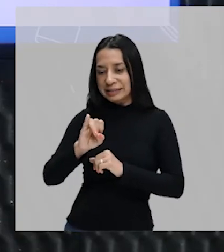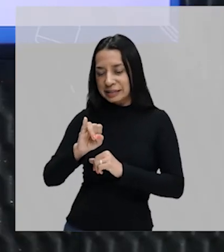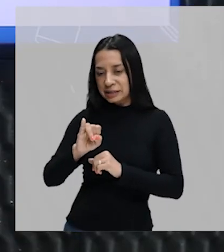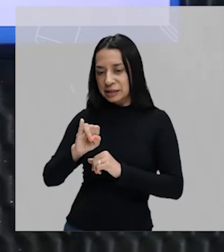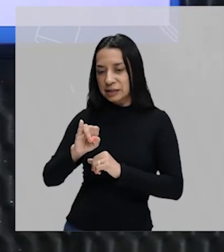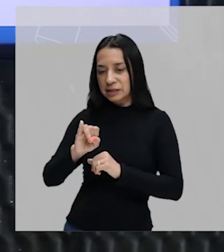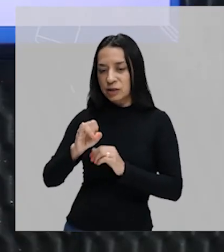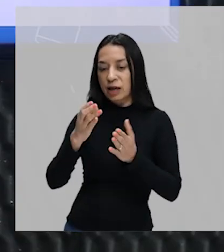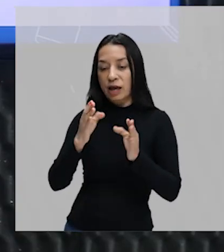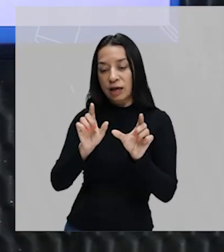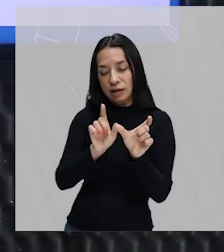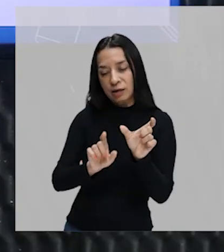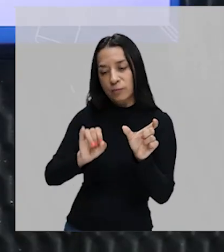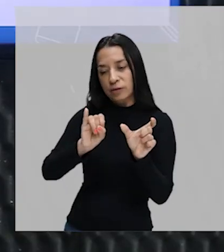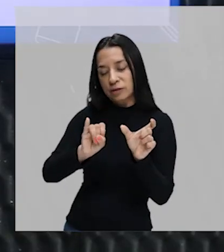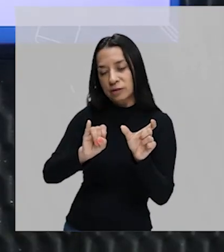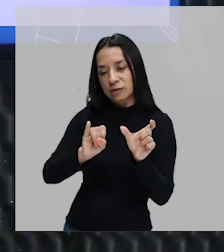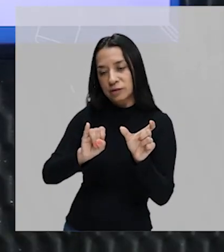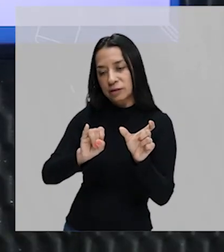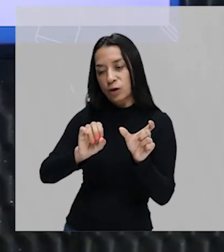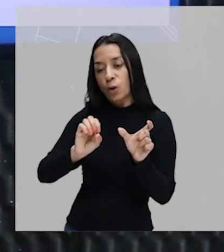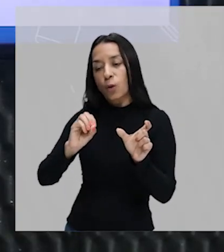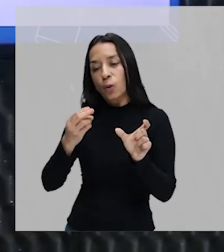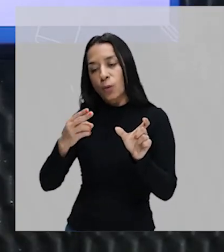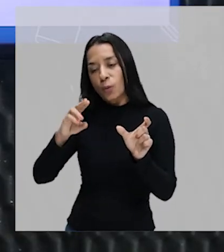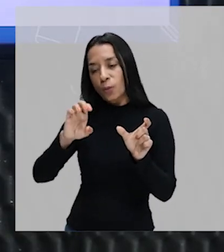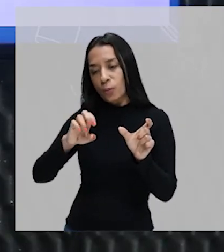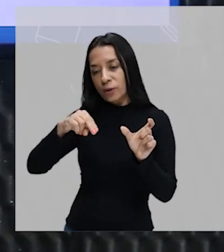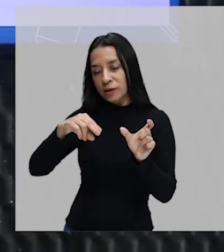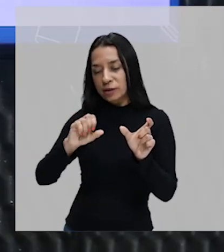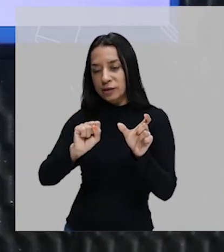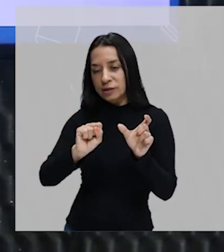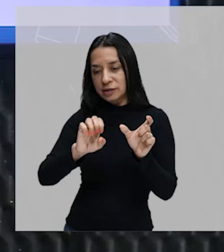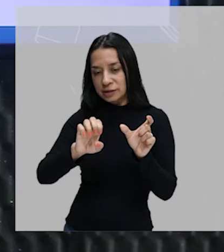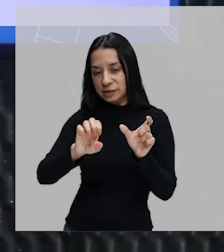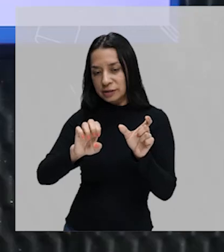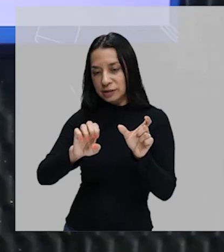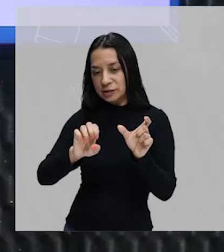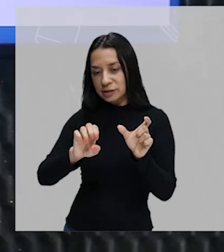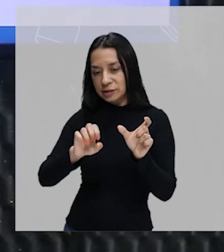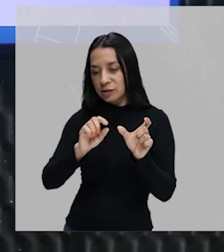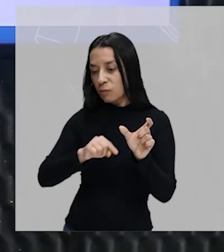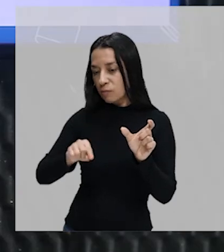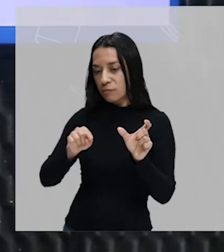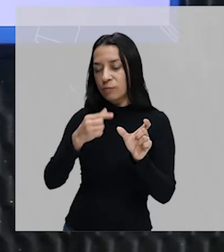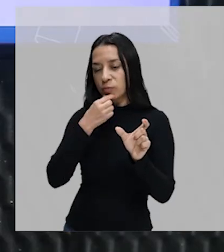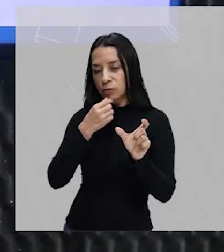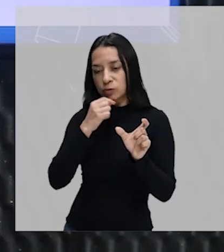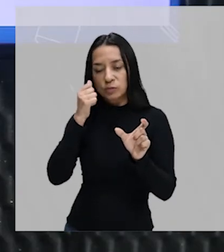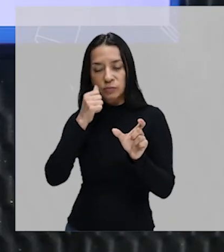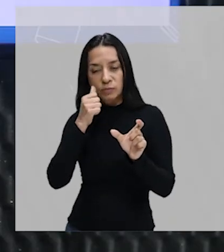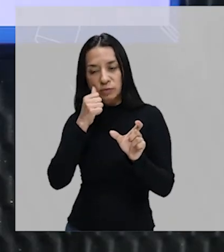para masculino e para feminino, ele tem apenas uma forma. Irã, irani,